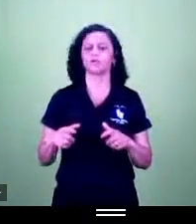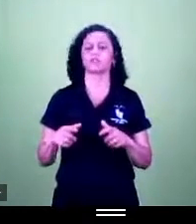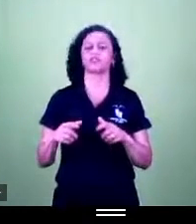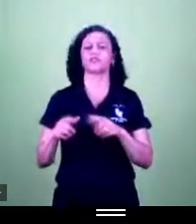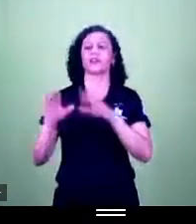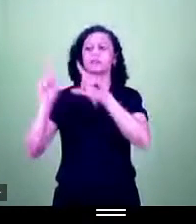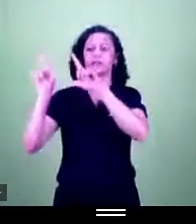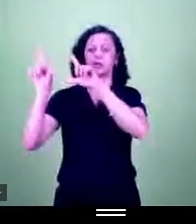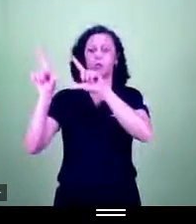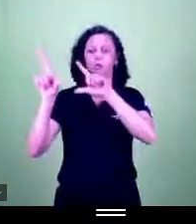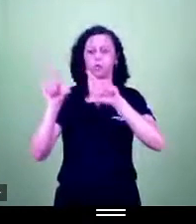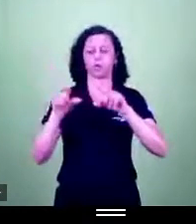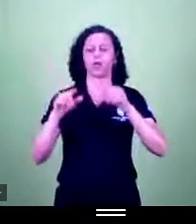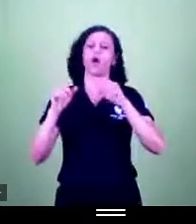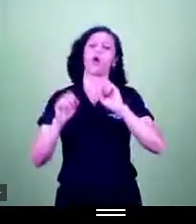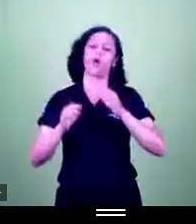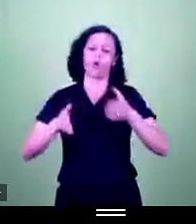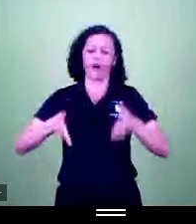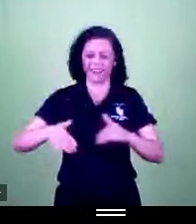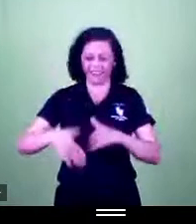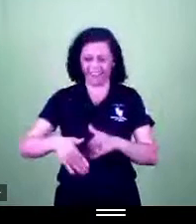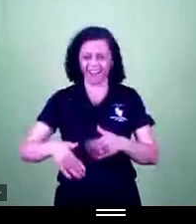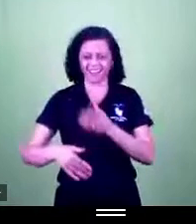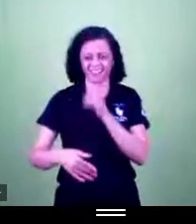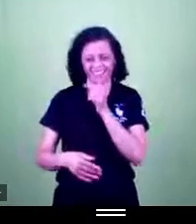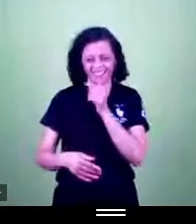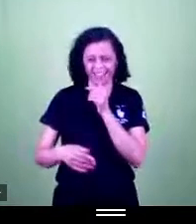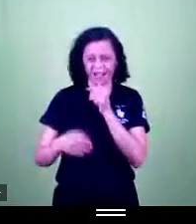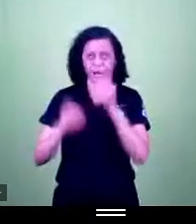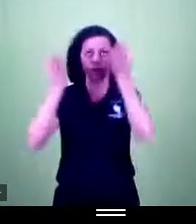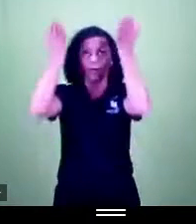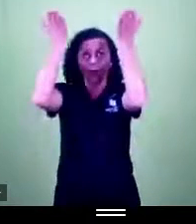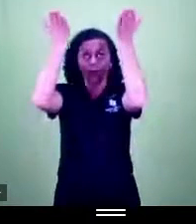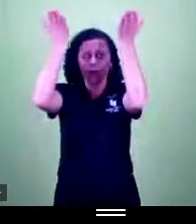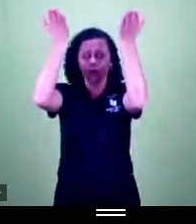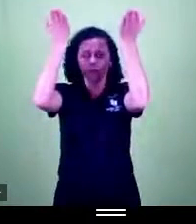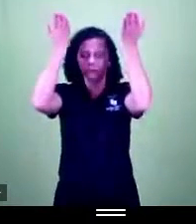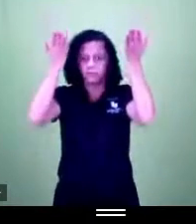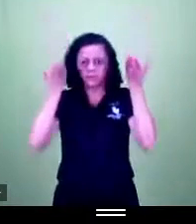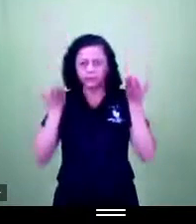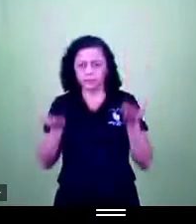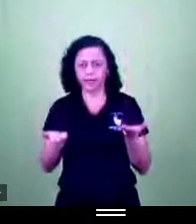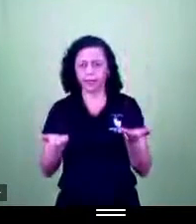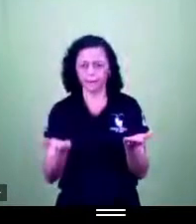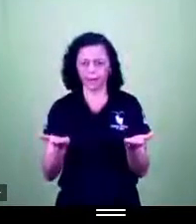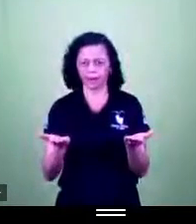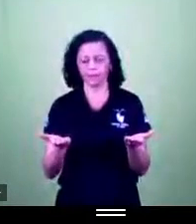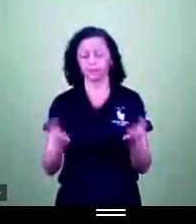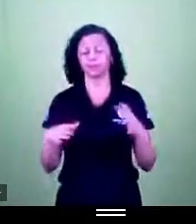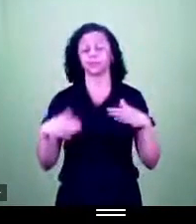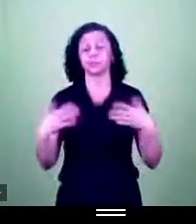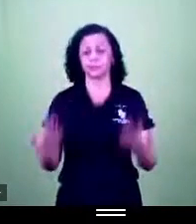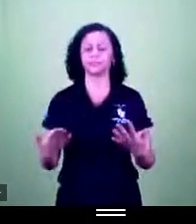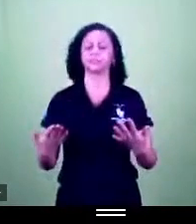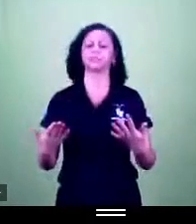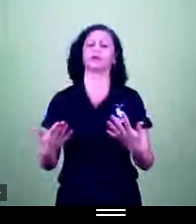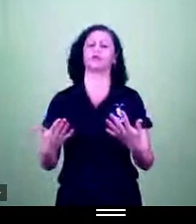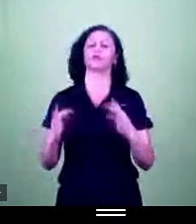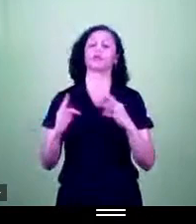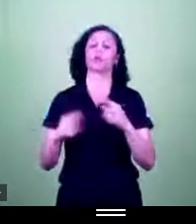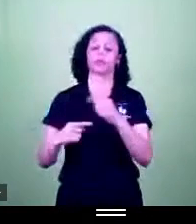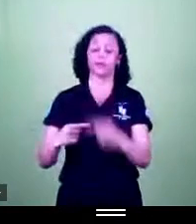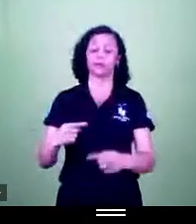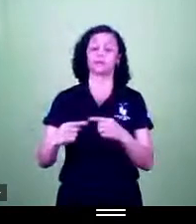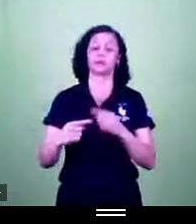d'água. Como se eu estivesse diminuindo a altura. Então, toda resistência, ela promove uma redução